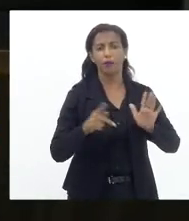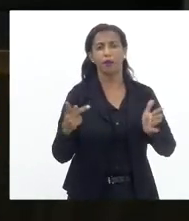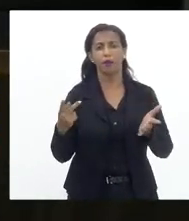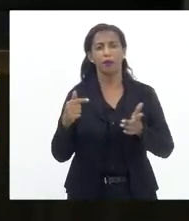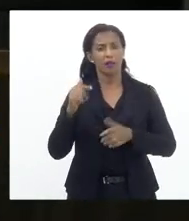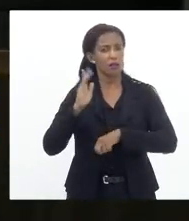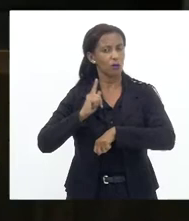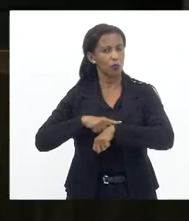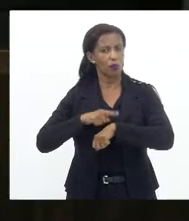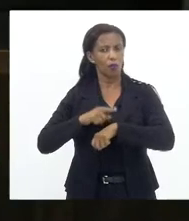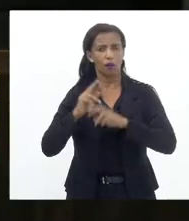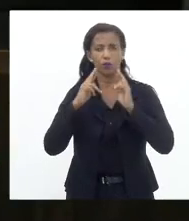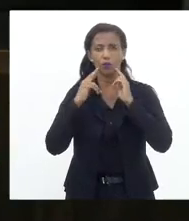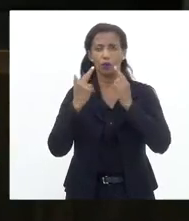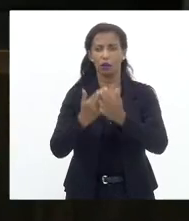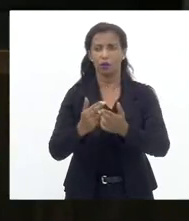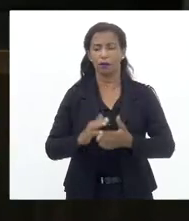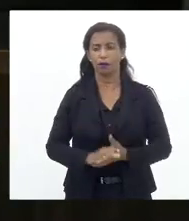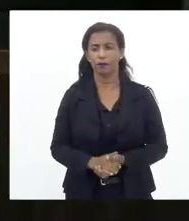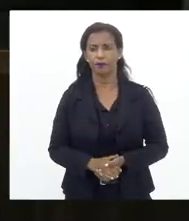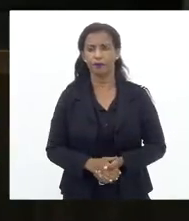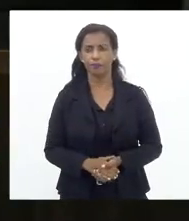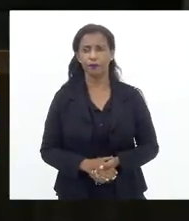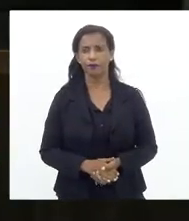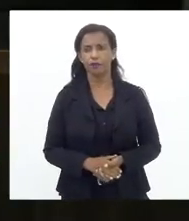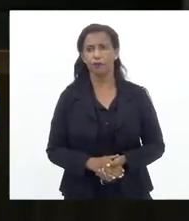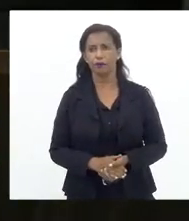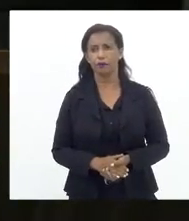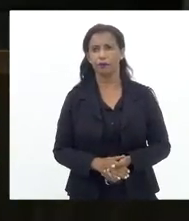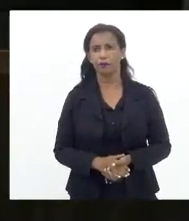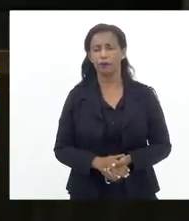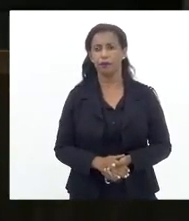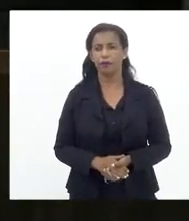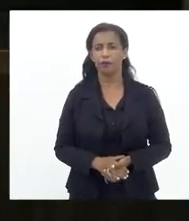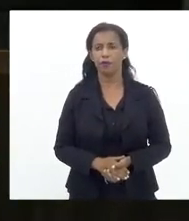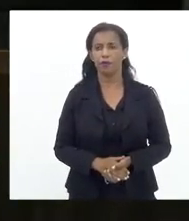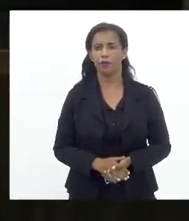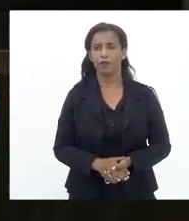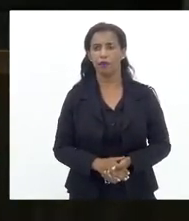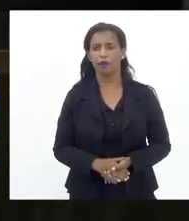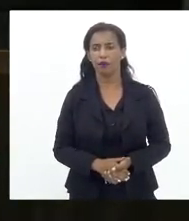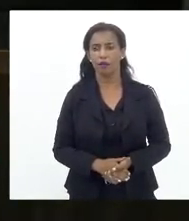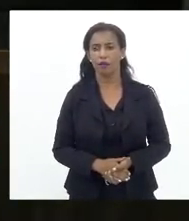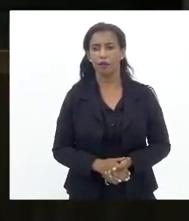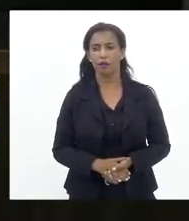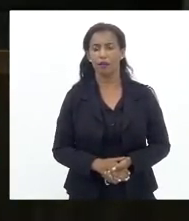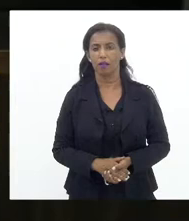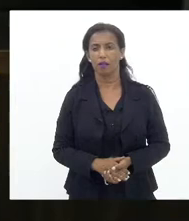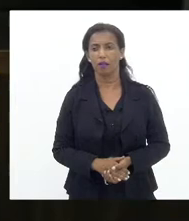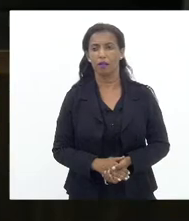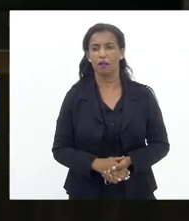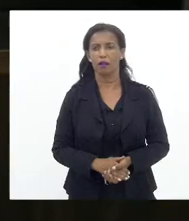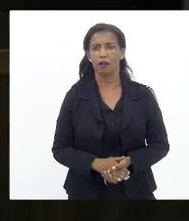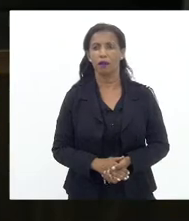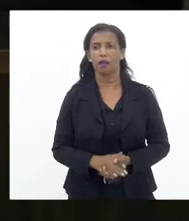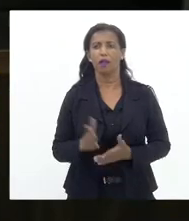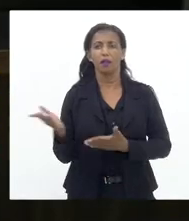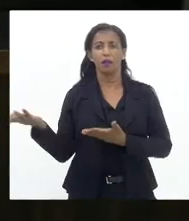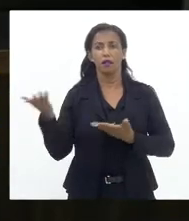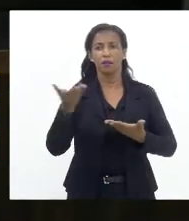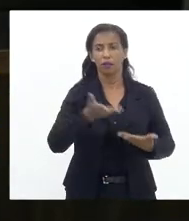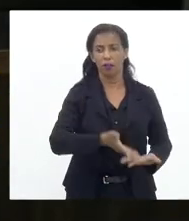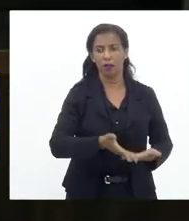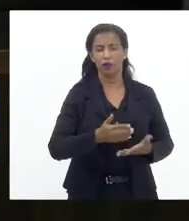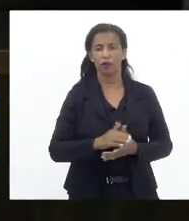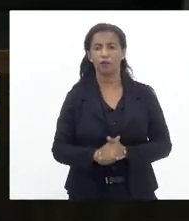primeira reunião que cada poderia em ti discutir com os seus servidores é as mudanças que que viram